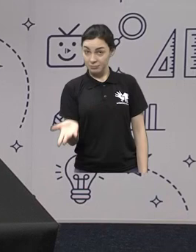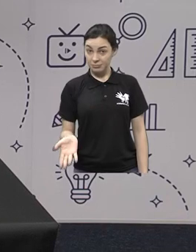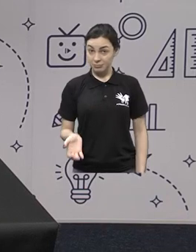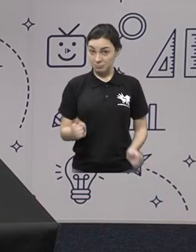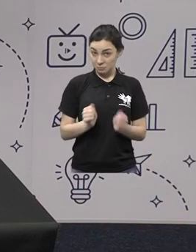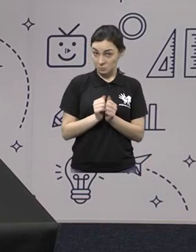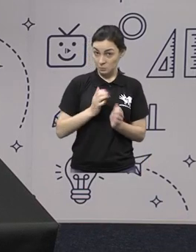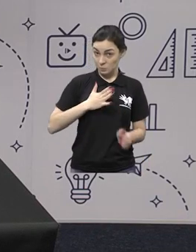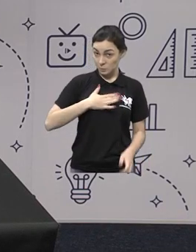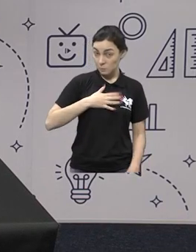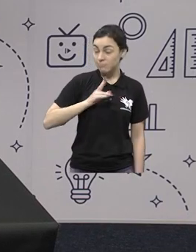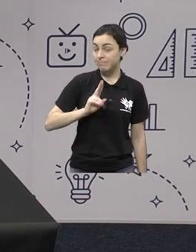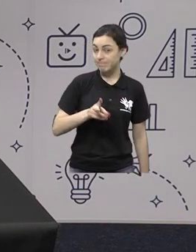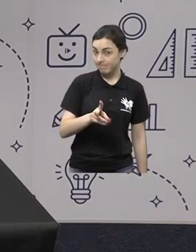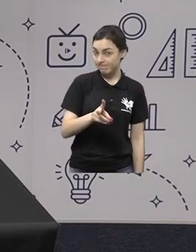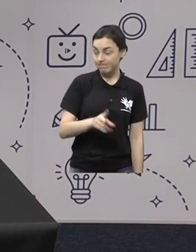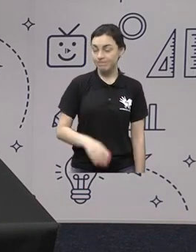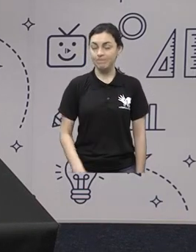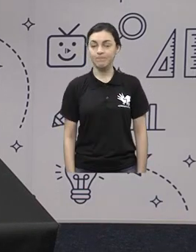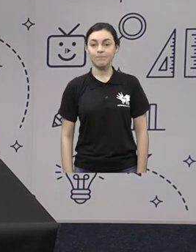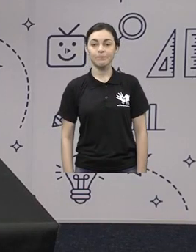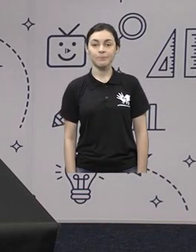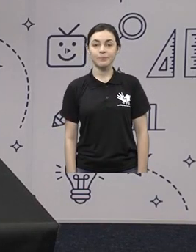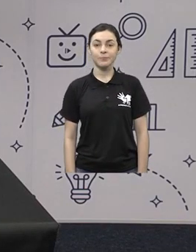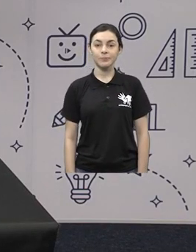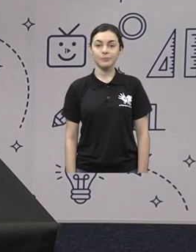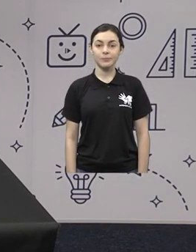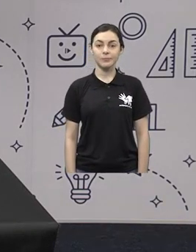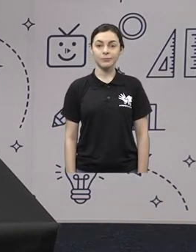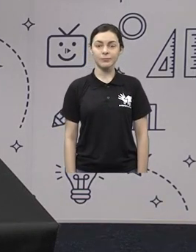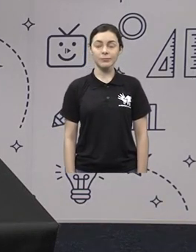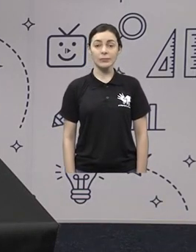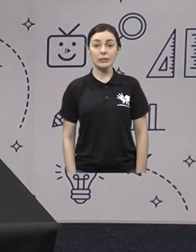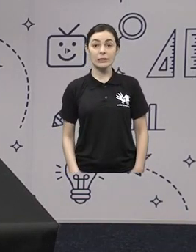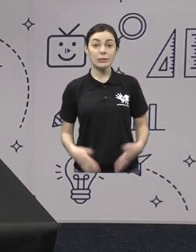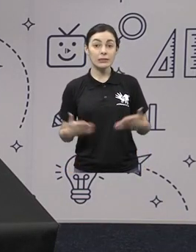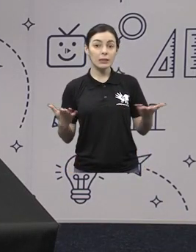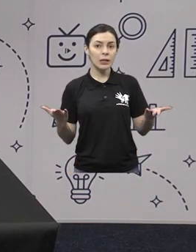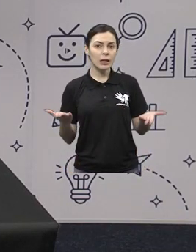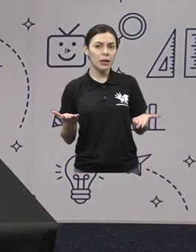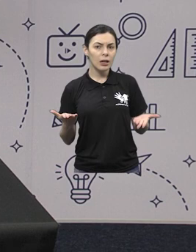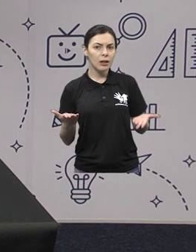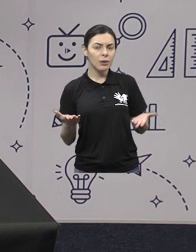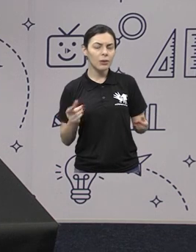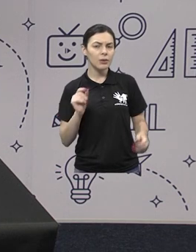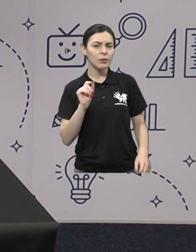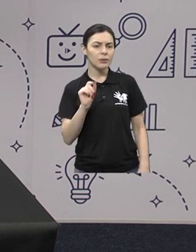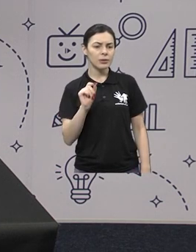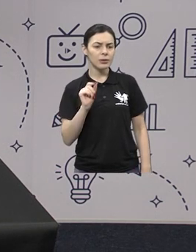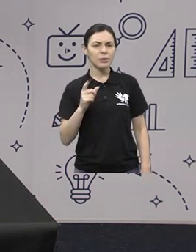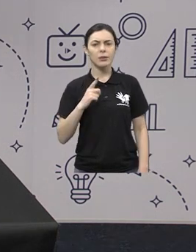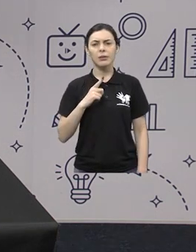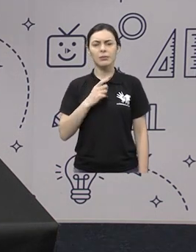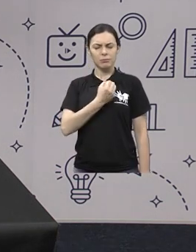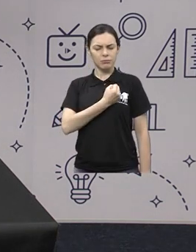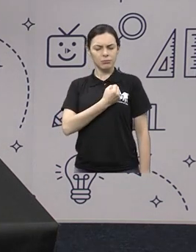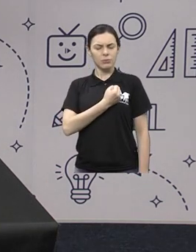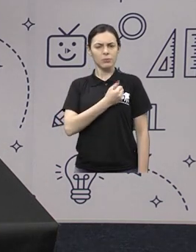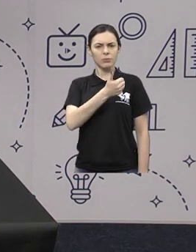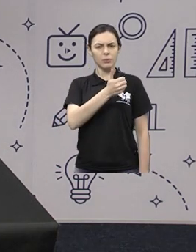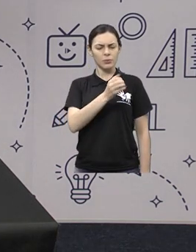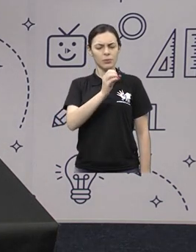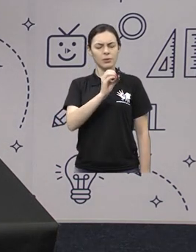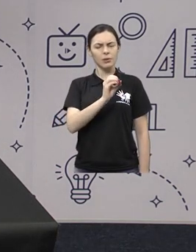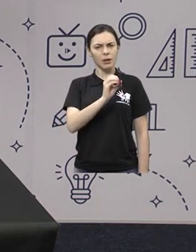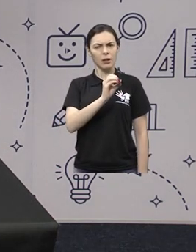Acertaram? Estão junto comigo? Vamos continuar, então. E agora? Eu tenho o